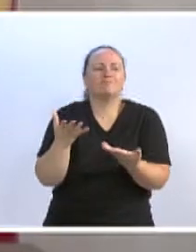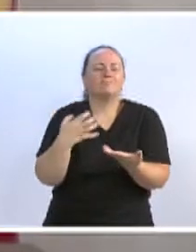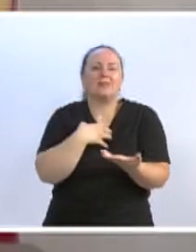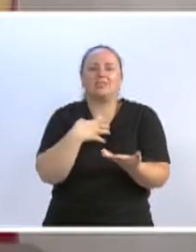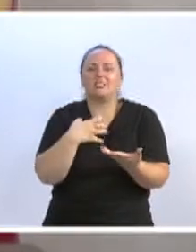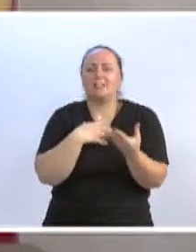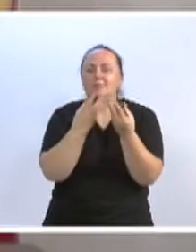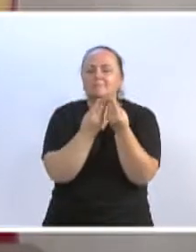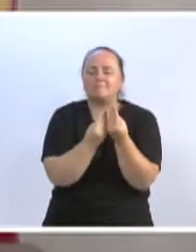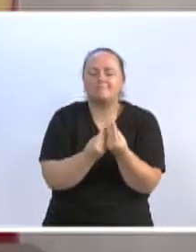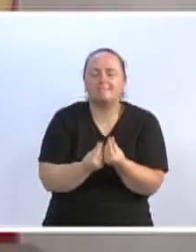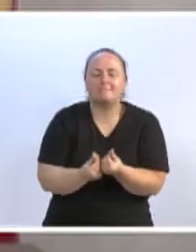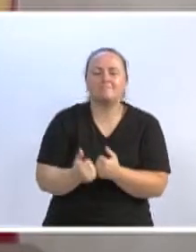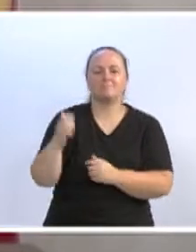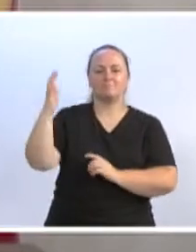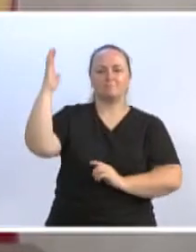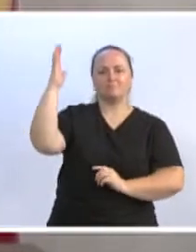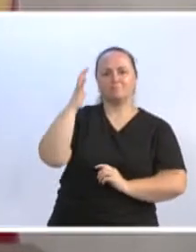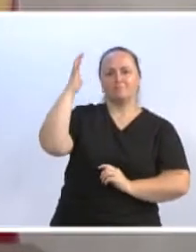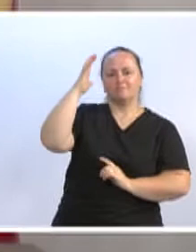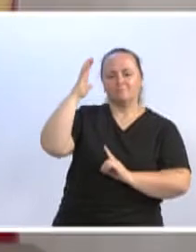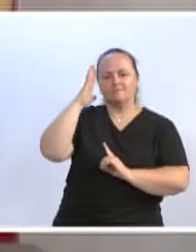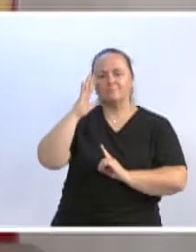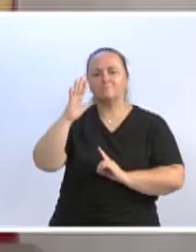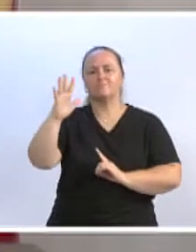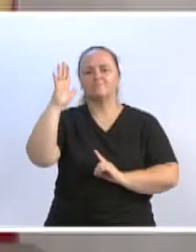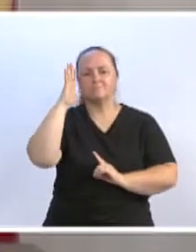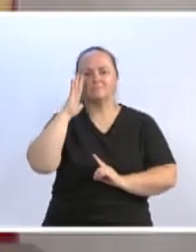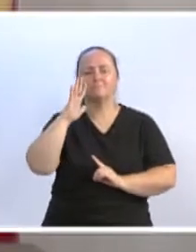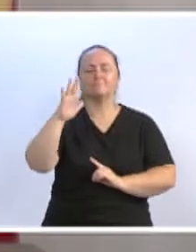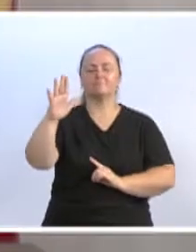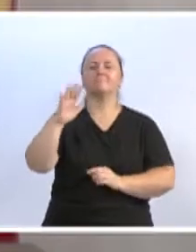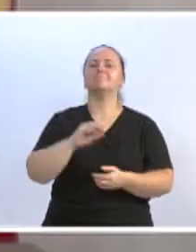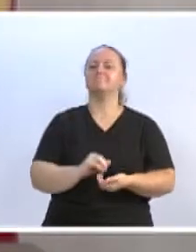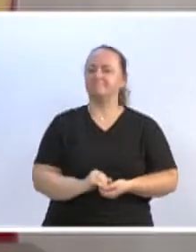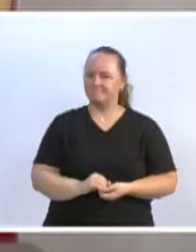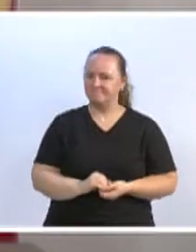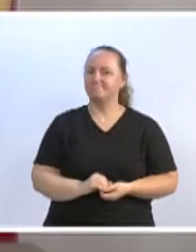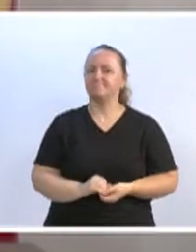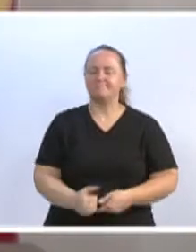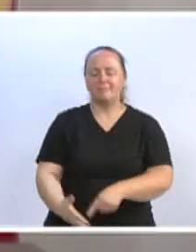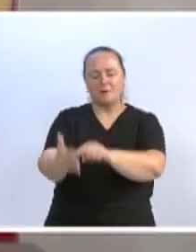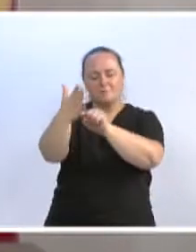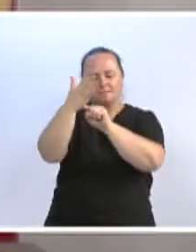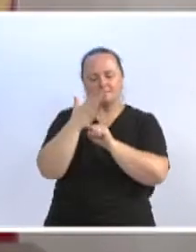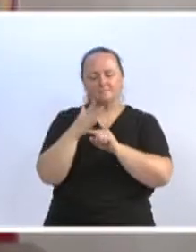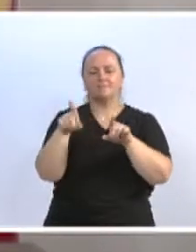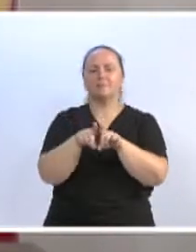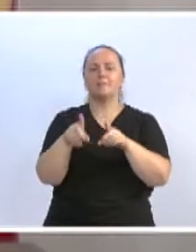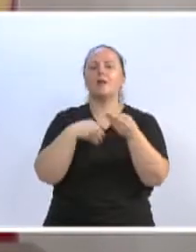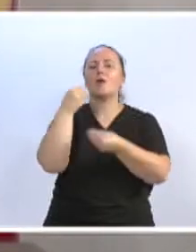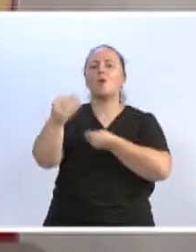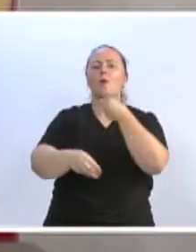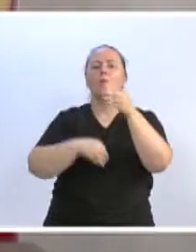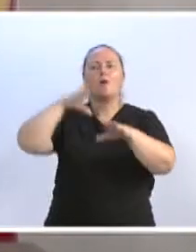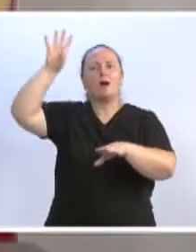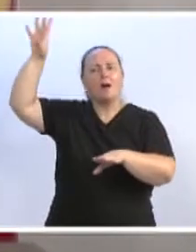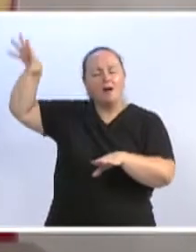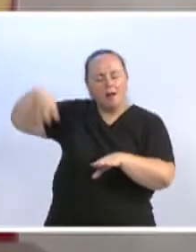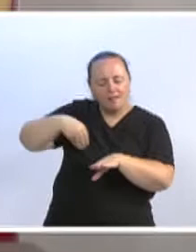cuidou da inspiração desse texto, mostrou para a gente que ele também estava cuidando da transmissão desse